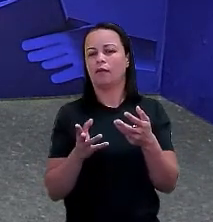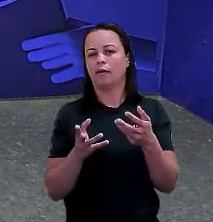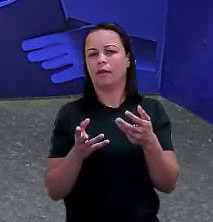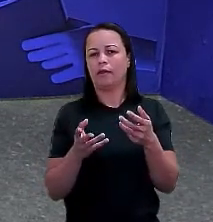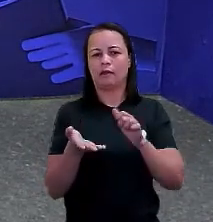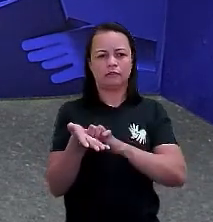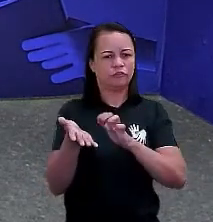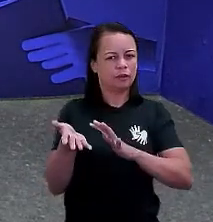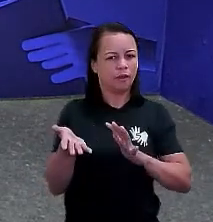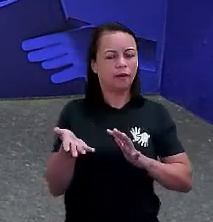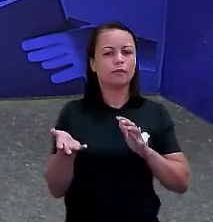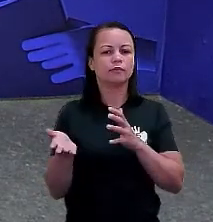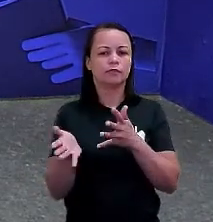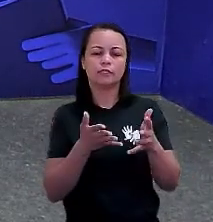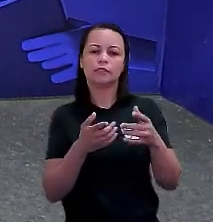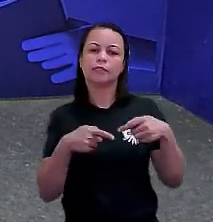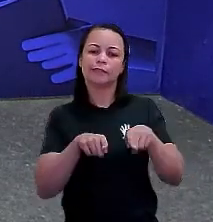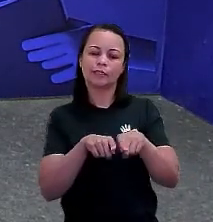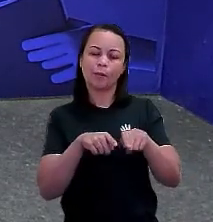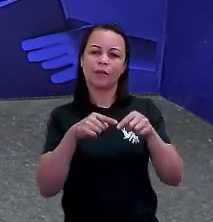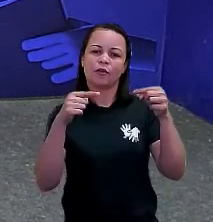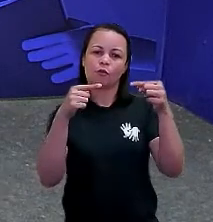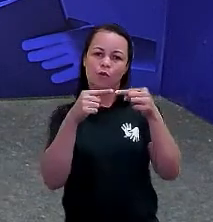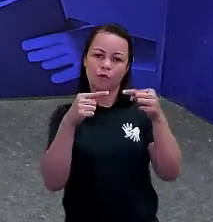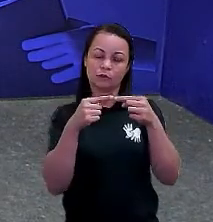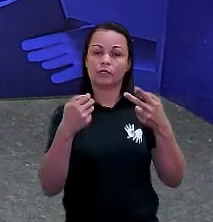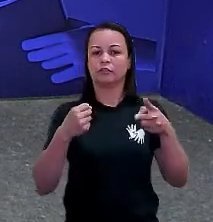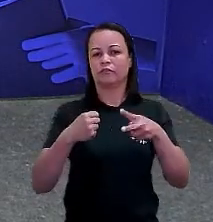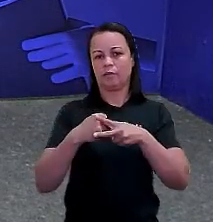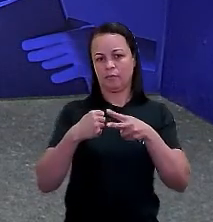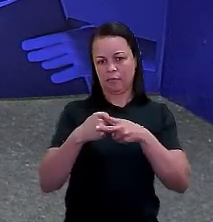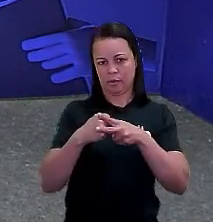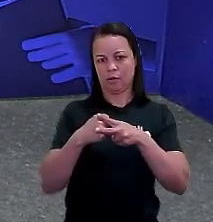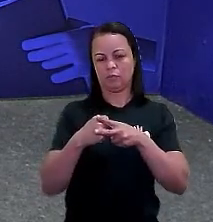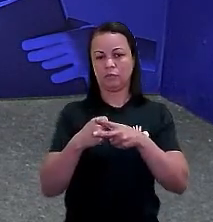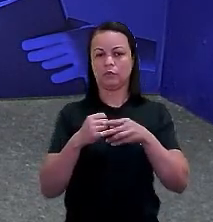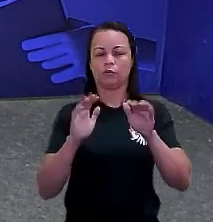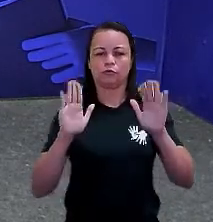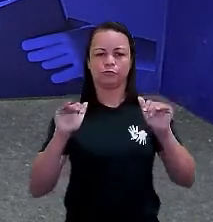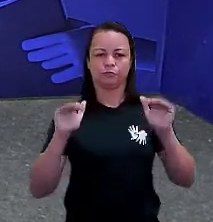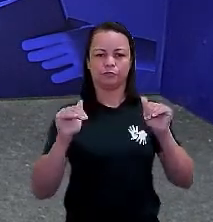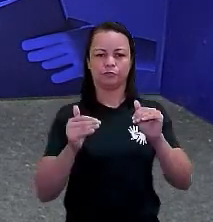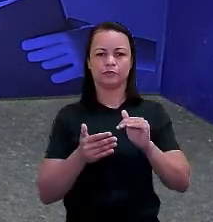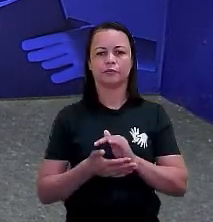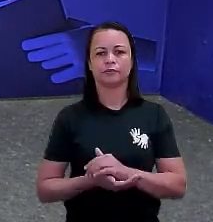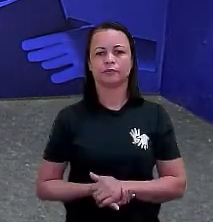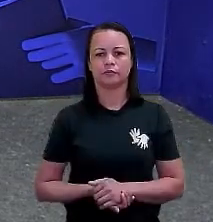exercícios e vamos entrar também na concordância verbal. Então, até a próxima aula.